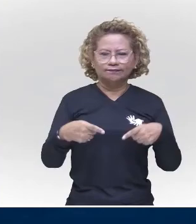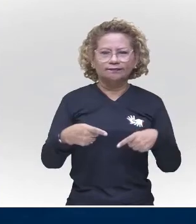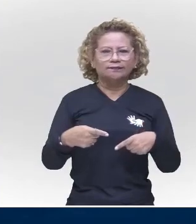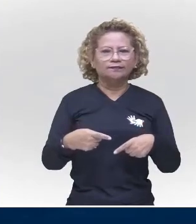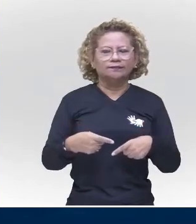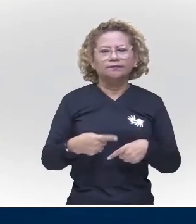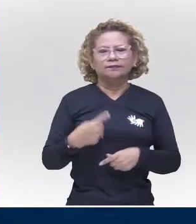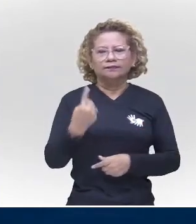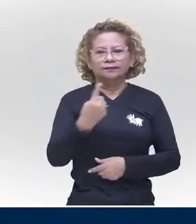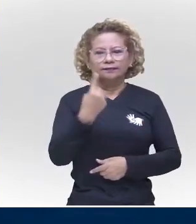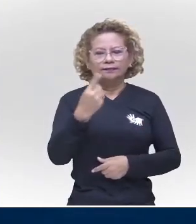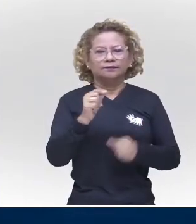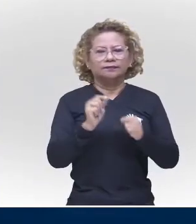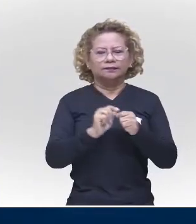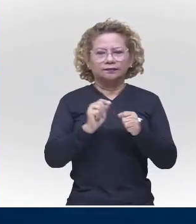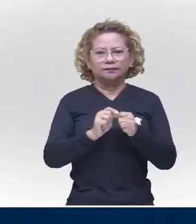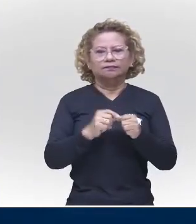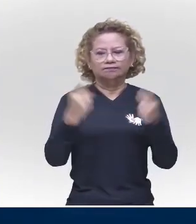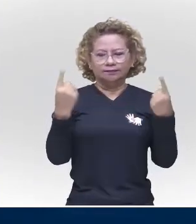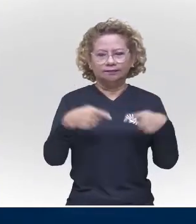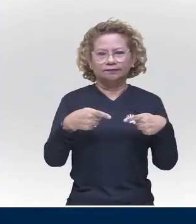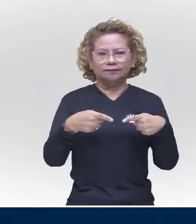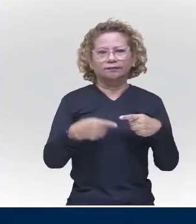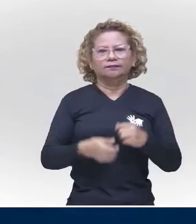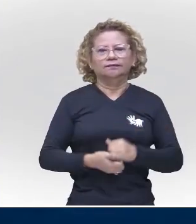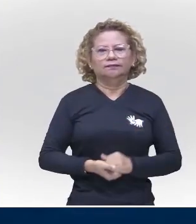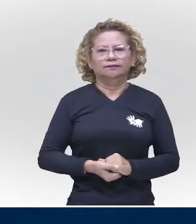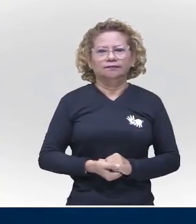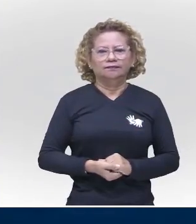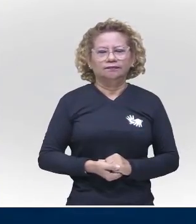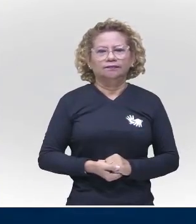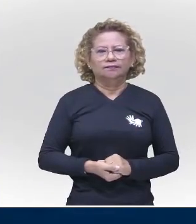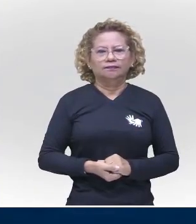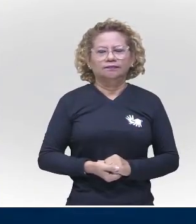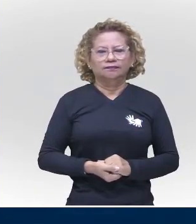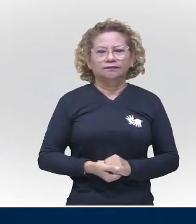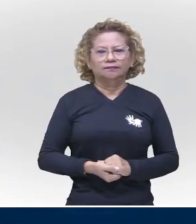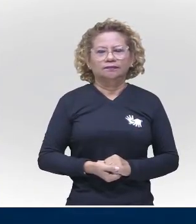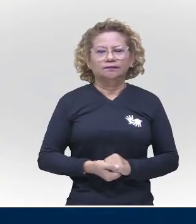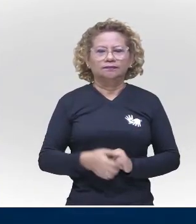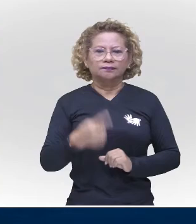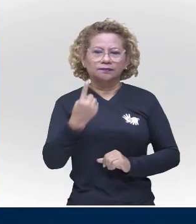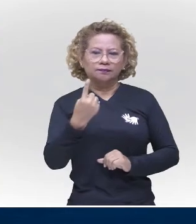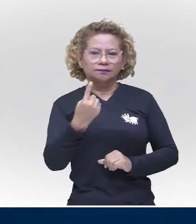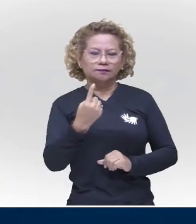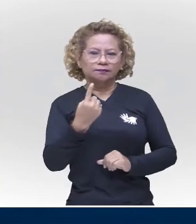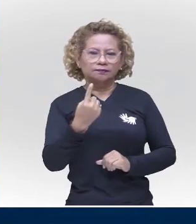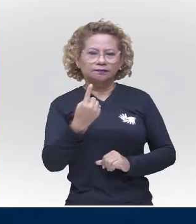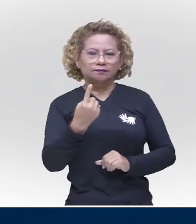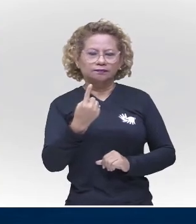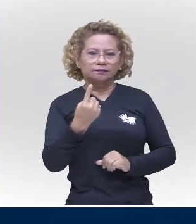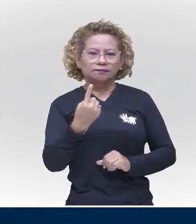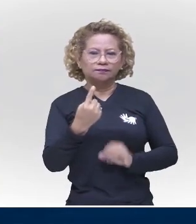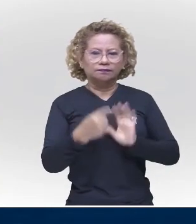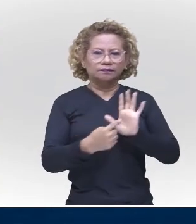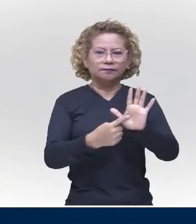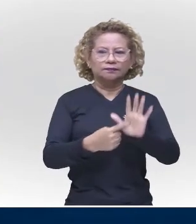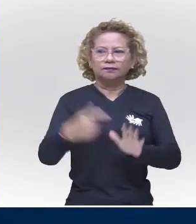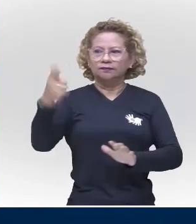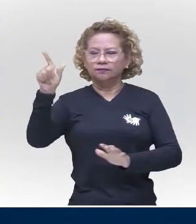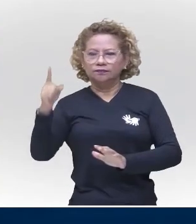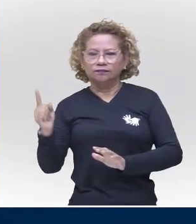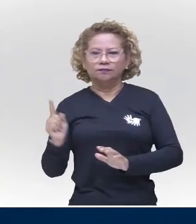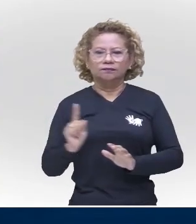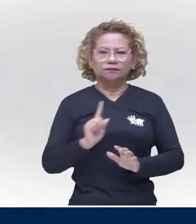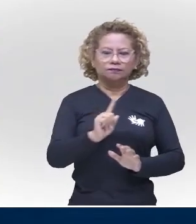porque um vai competir logo após o outro, né? Vai fazer a prova depois do outro. Tudo vai depender somente do